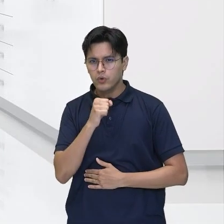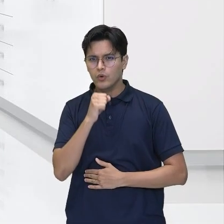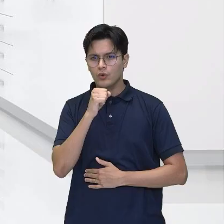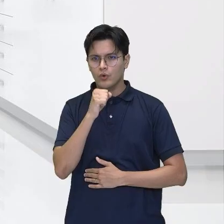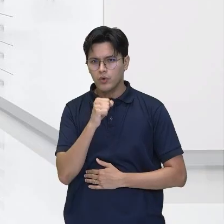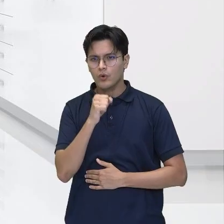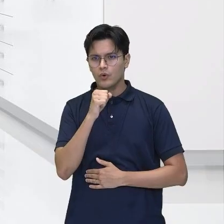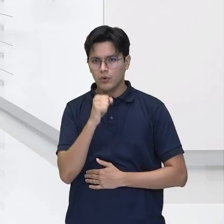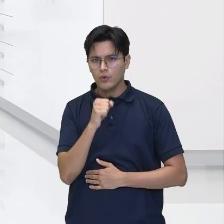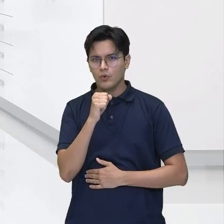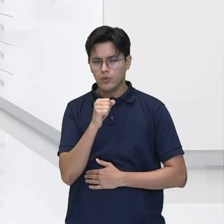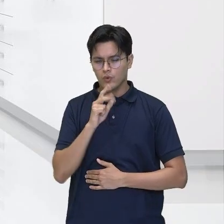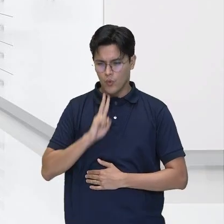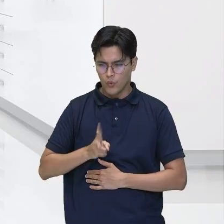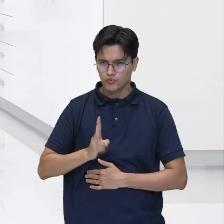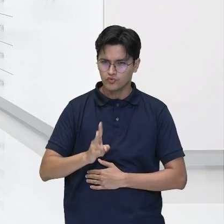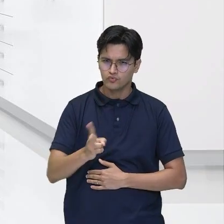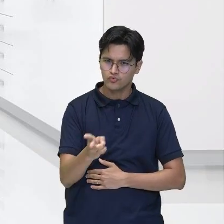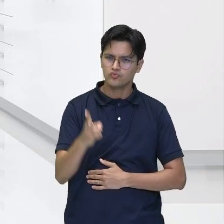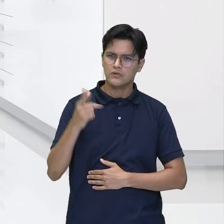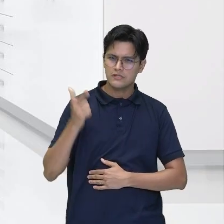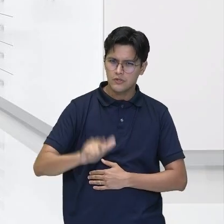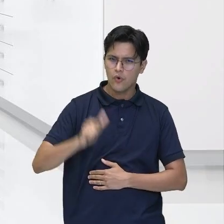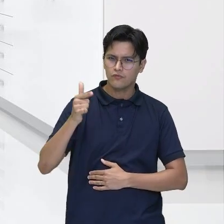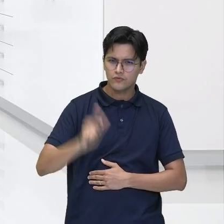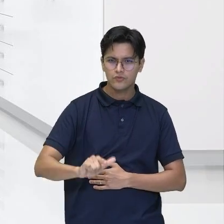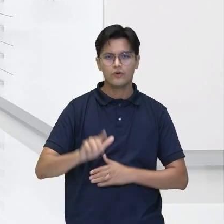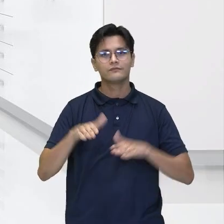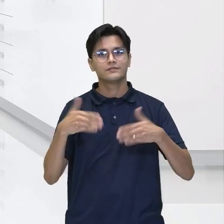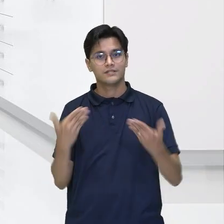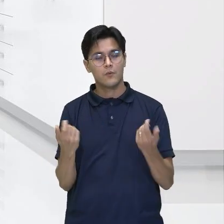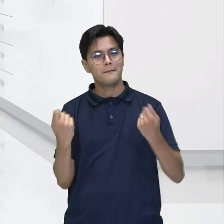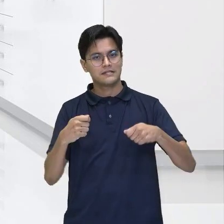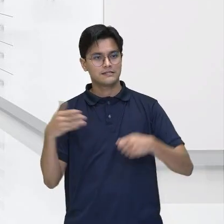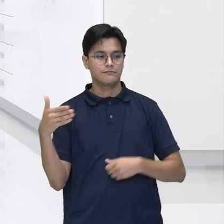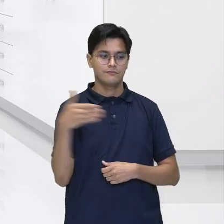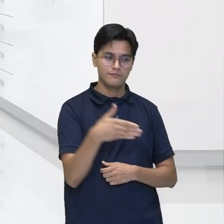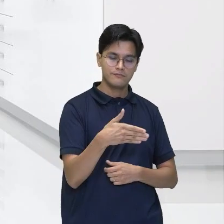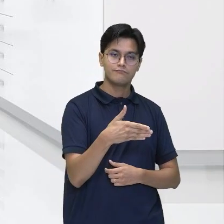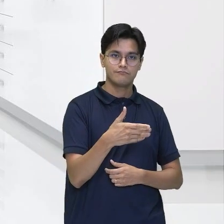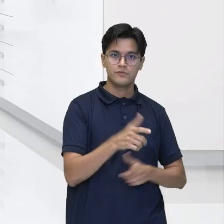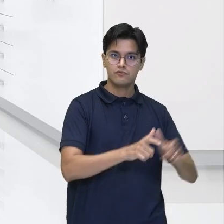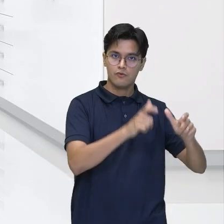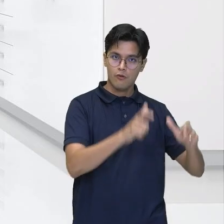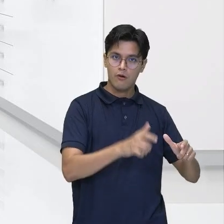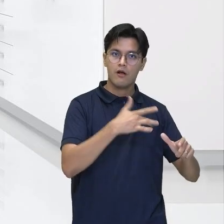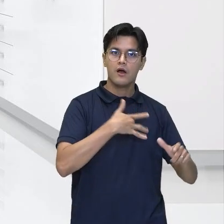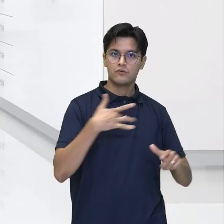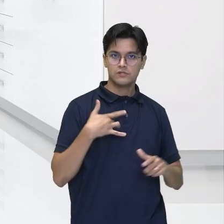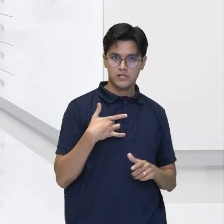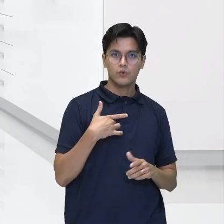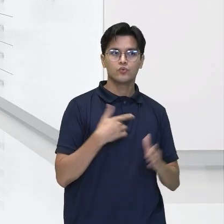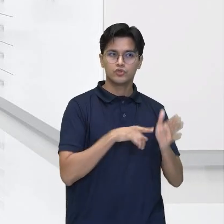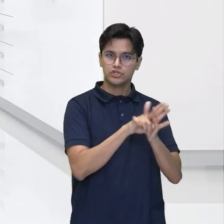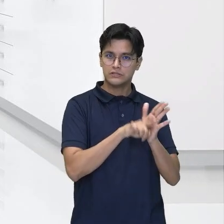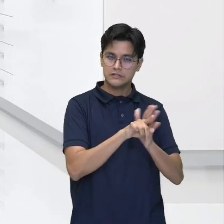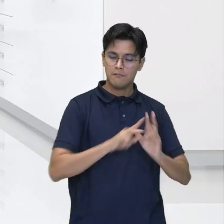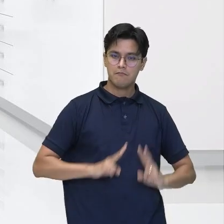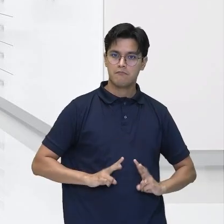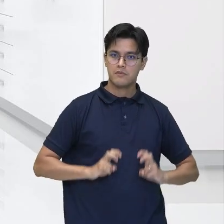diagnosticadas em unidades de saúde, assim como todas essas doenças. O laboratório é o ambiente onde são identificados